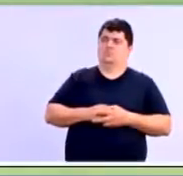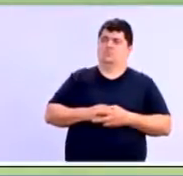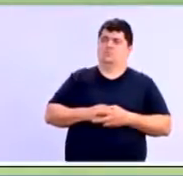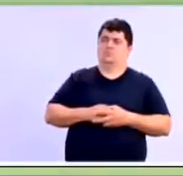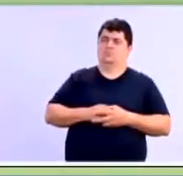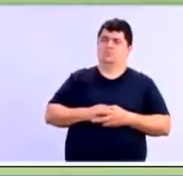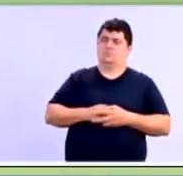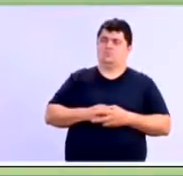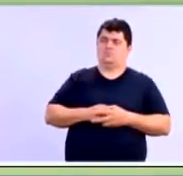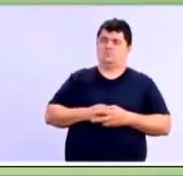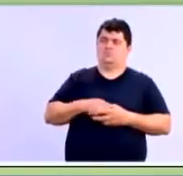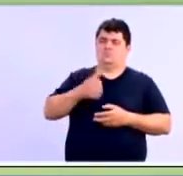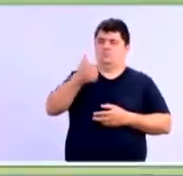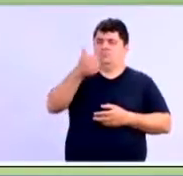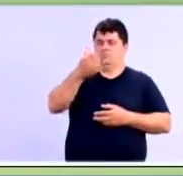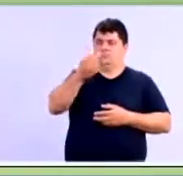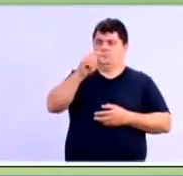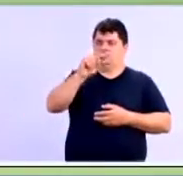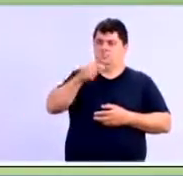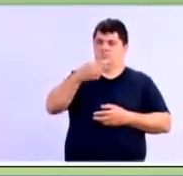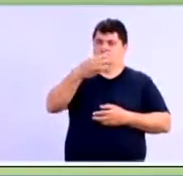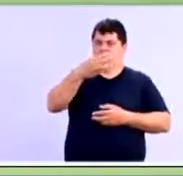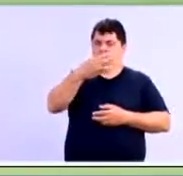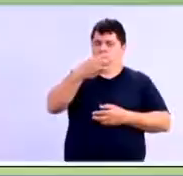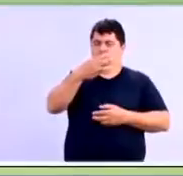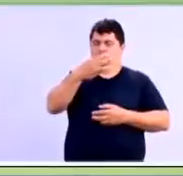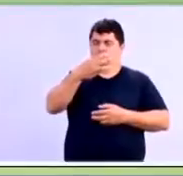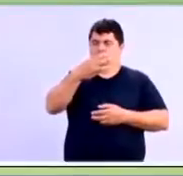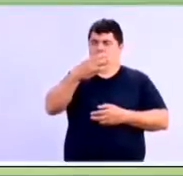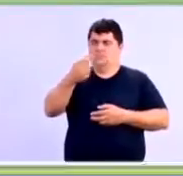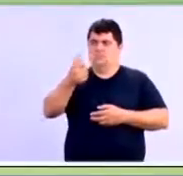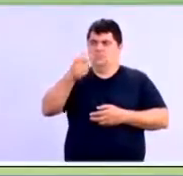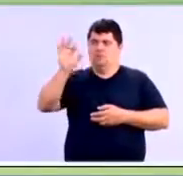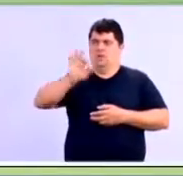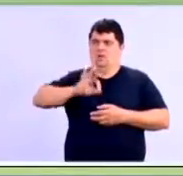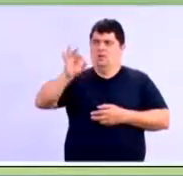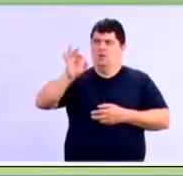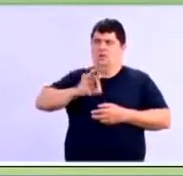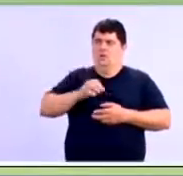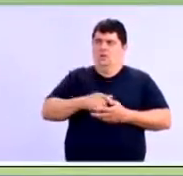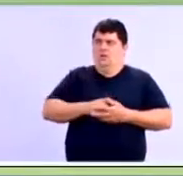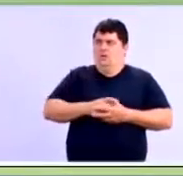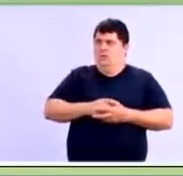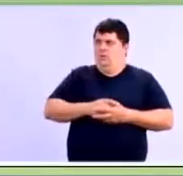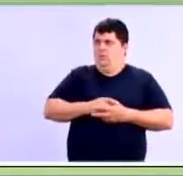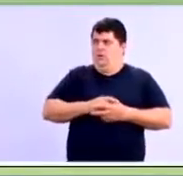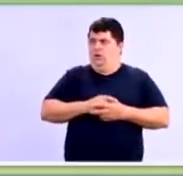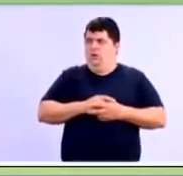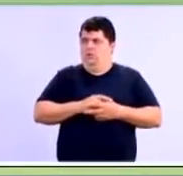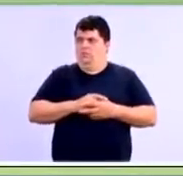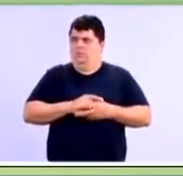resultado em percentual. 16,31%.